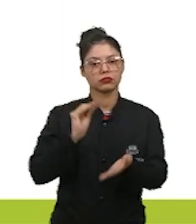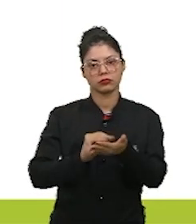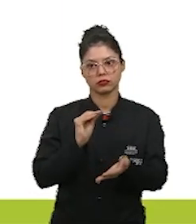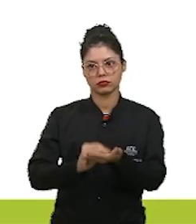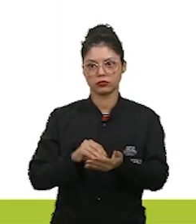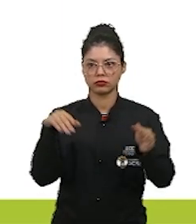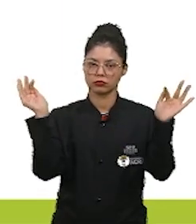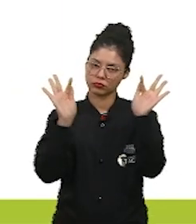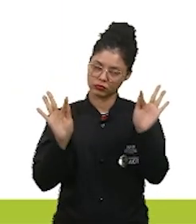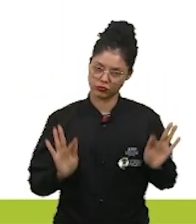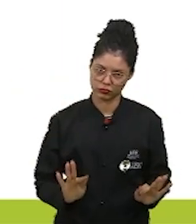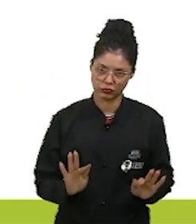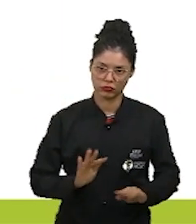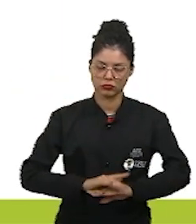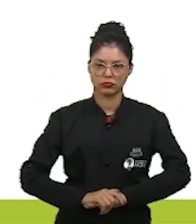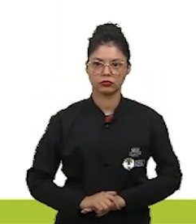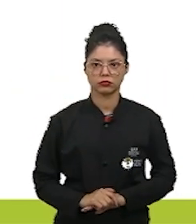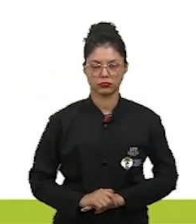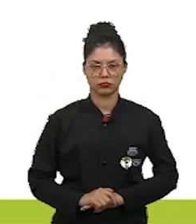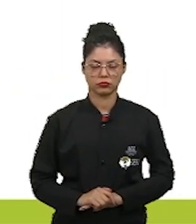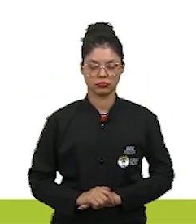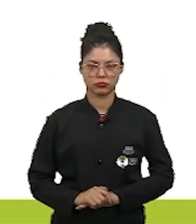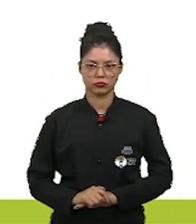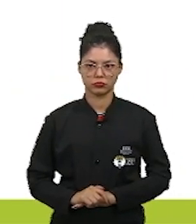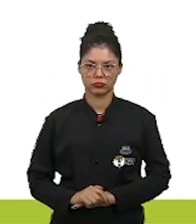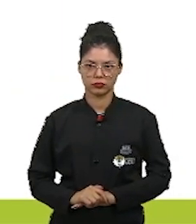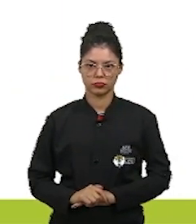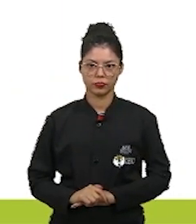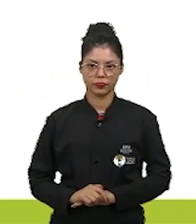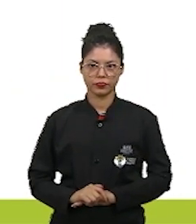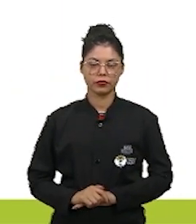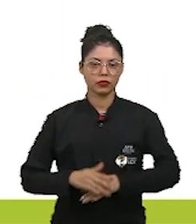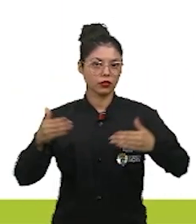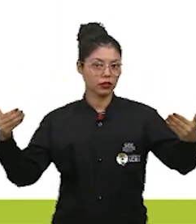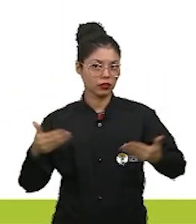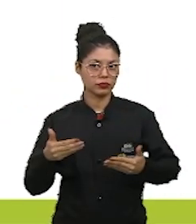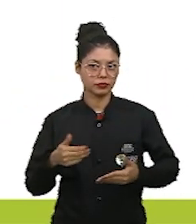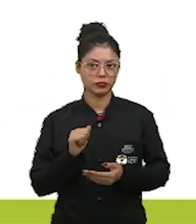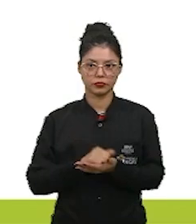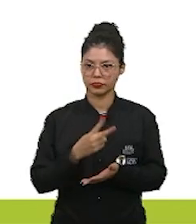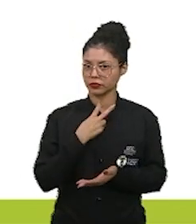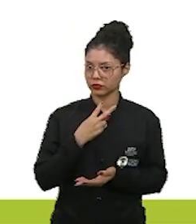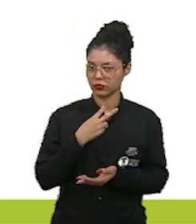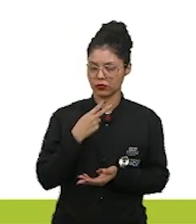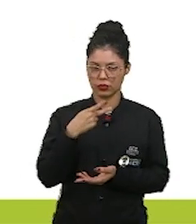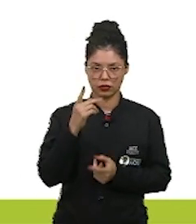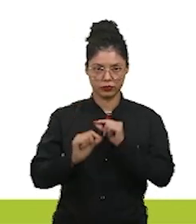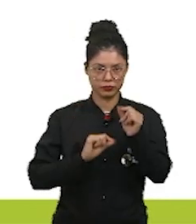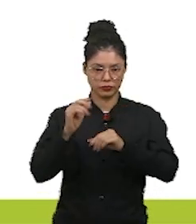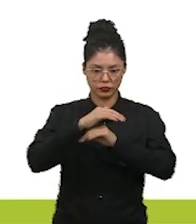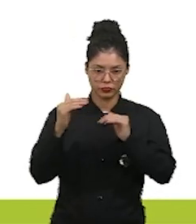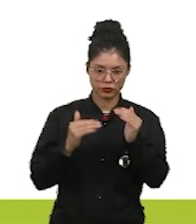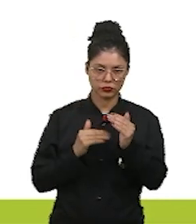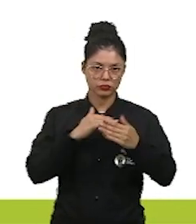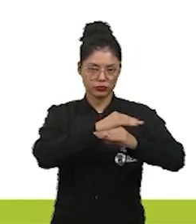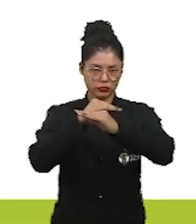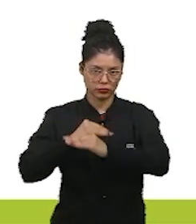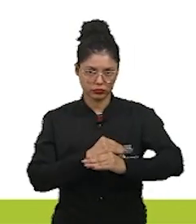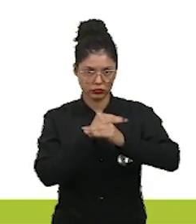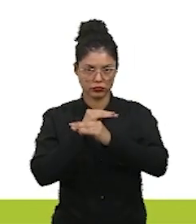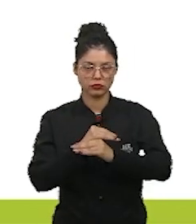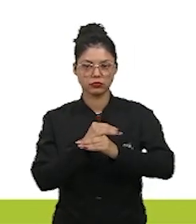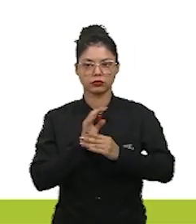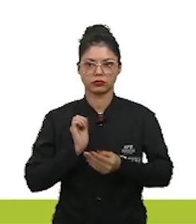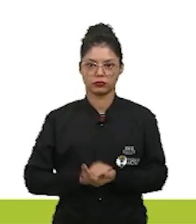qual lugar? A infelicidade. Agora, nós não podemos dizer que todos pensavam